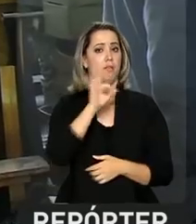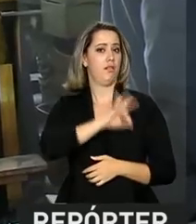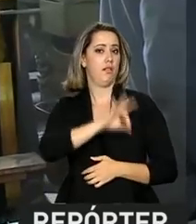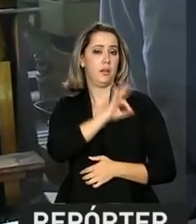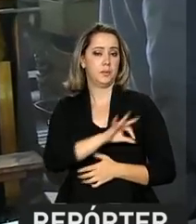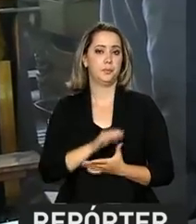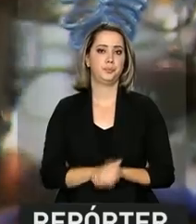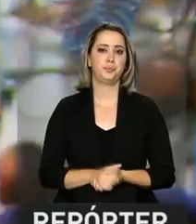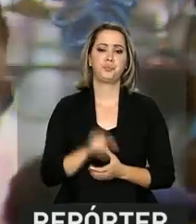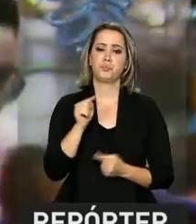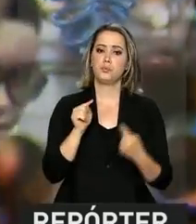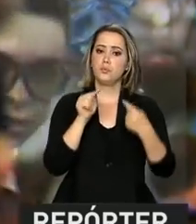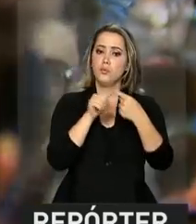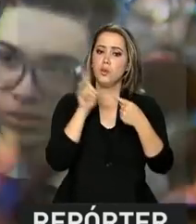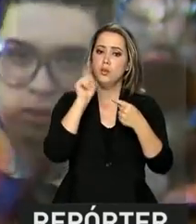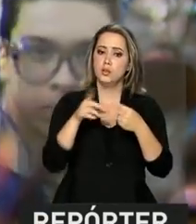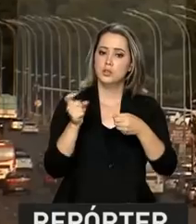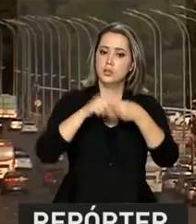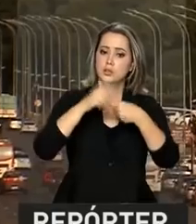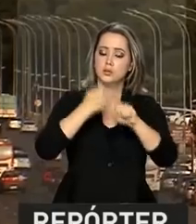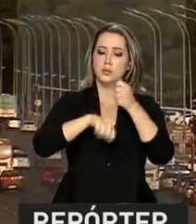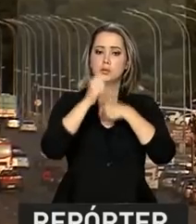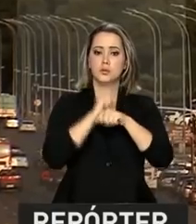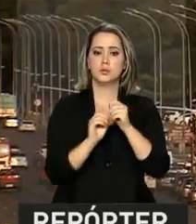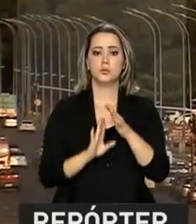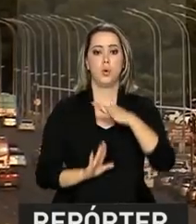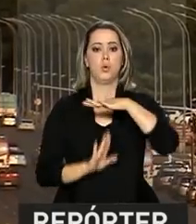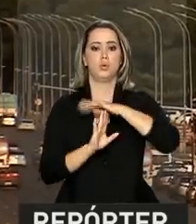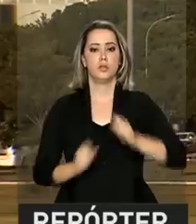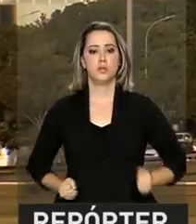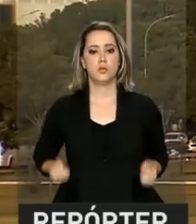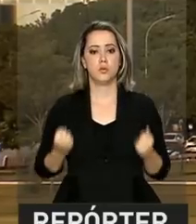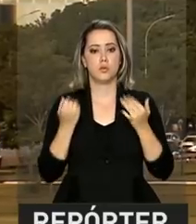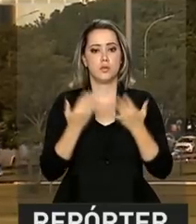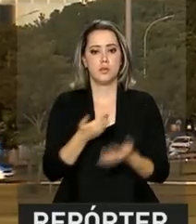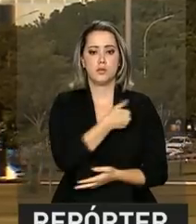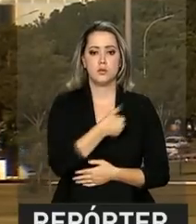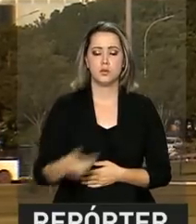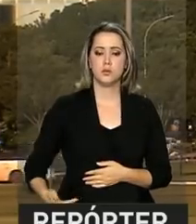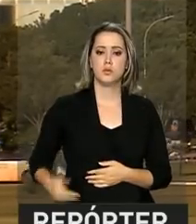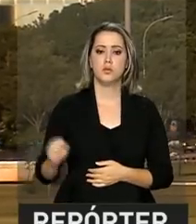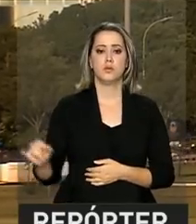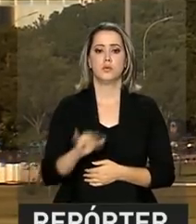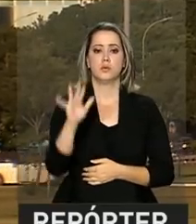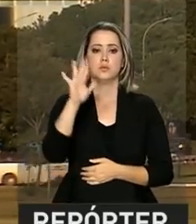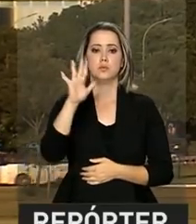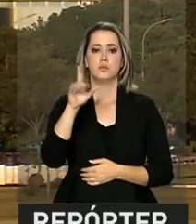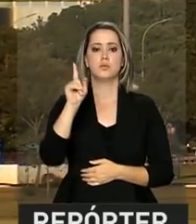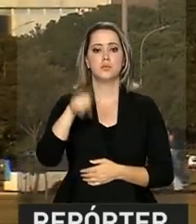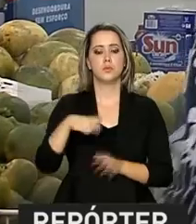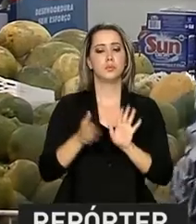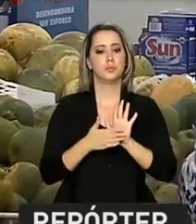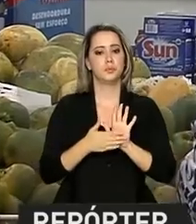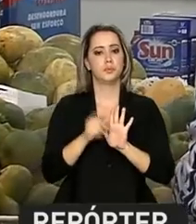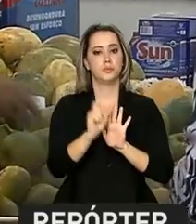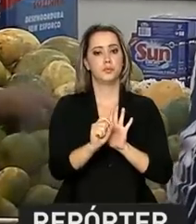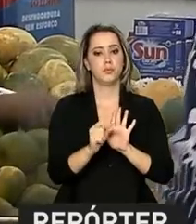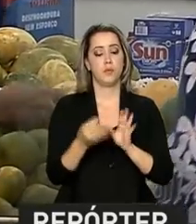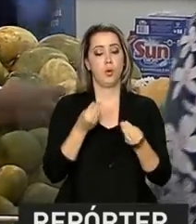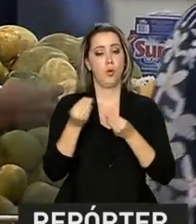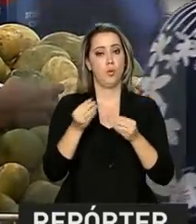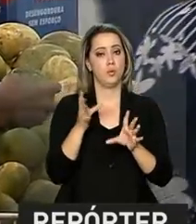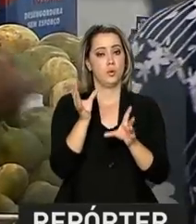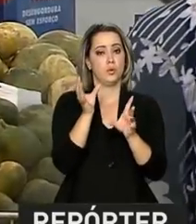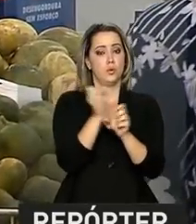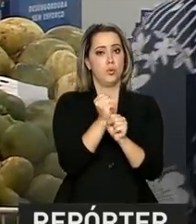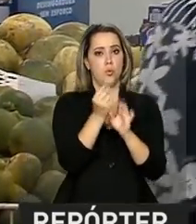foi retomar a confiança na economia. Um teto para limitar os gastos públicos pela inflação foi proposto. Como no